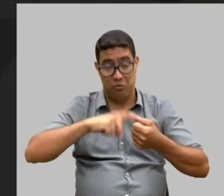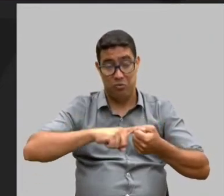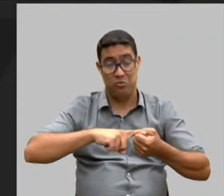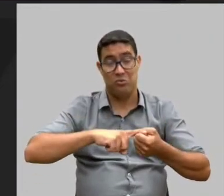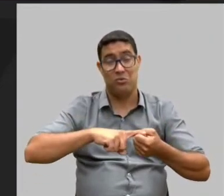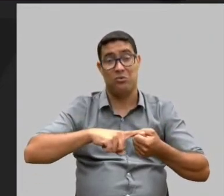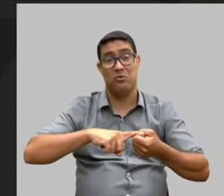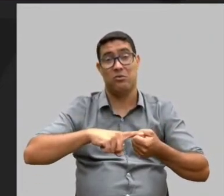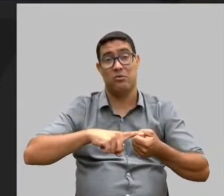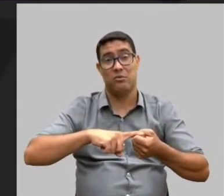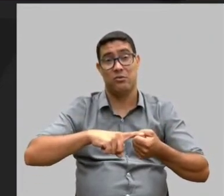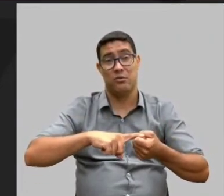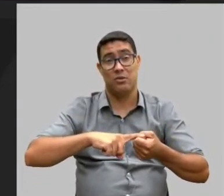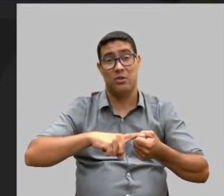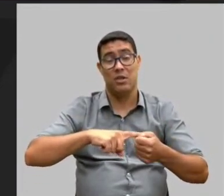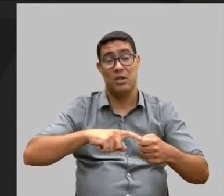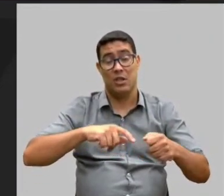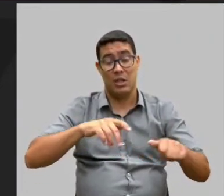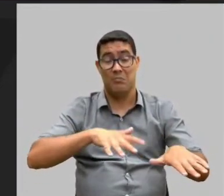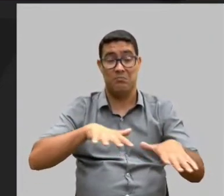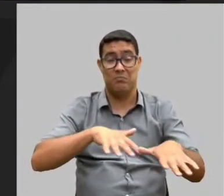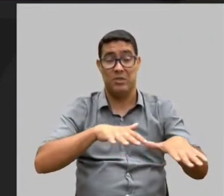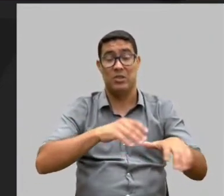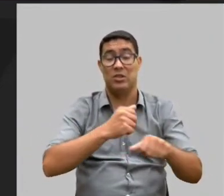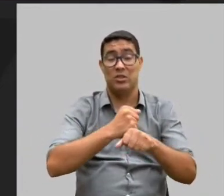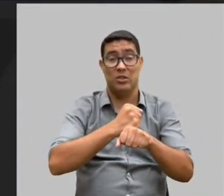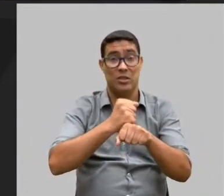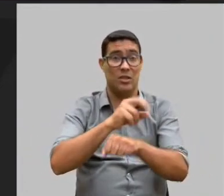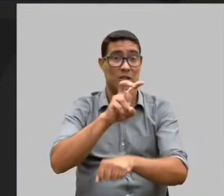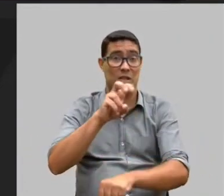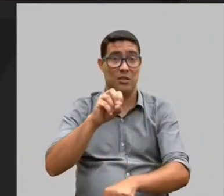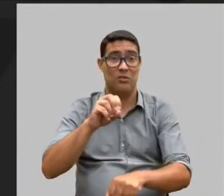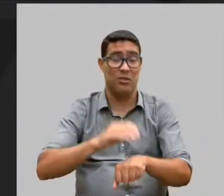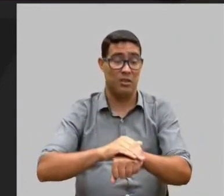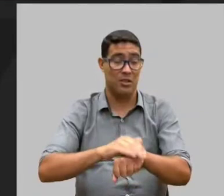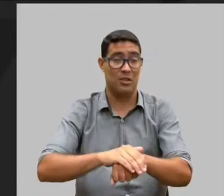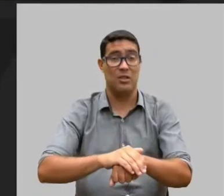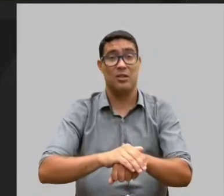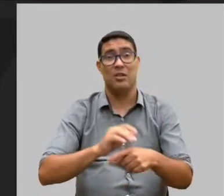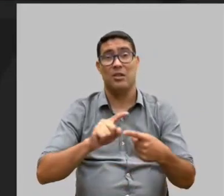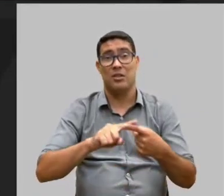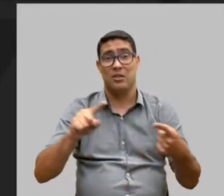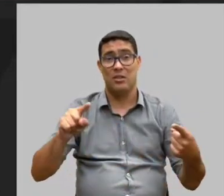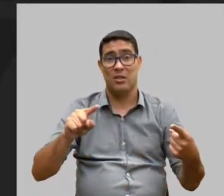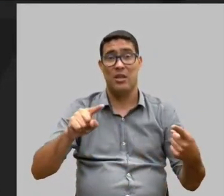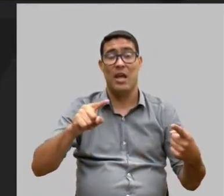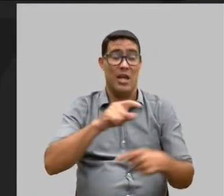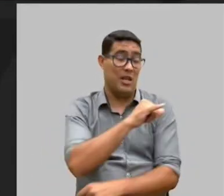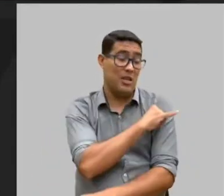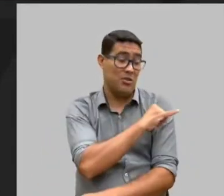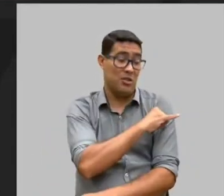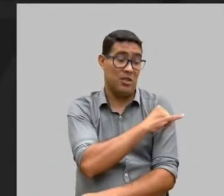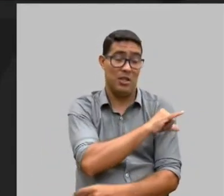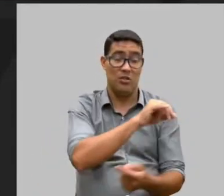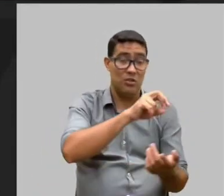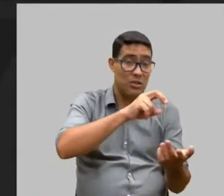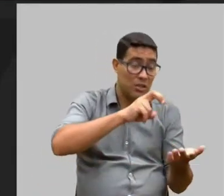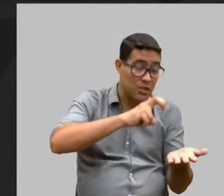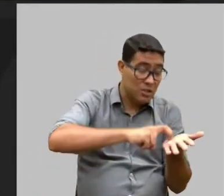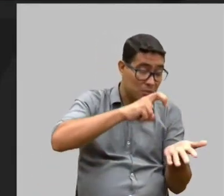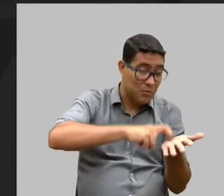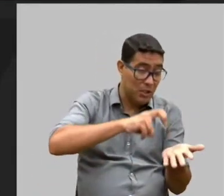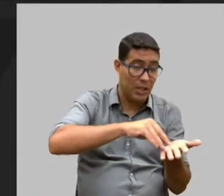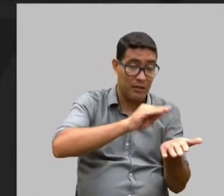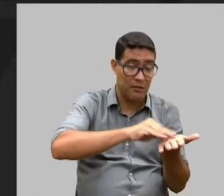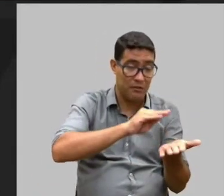aquela aquela Marcha dos anos 50 né Rio de Janeiro cidade que seduz de dia falta água de noite falta luz tá desse jeito lá a maoria tá vivendo